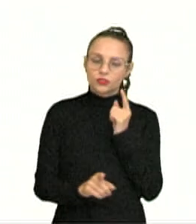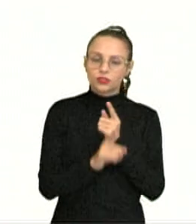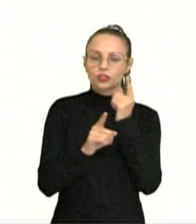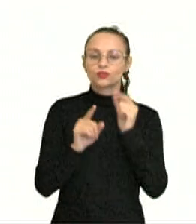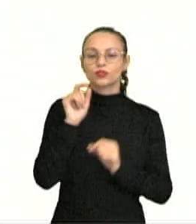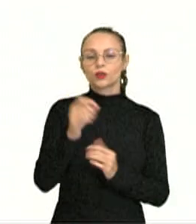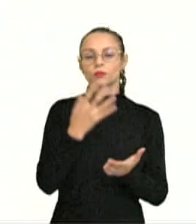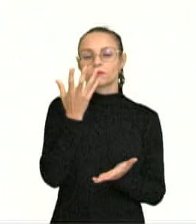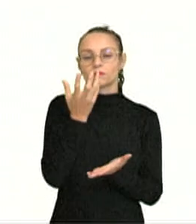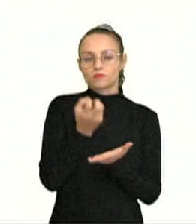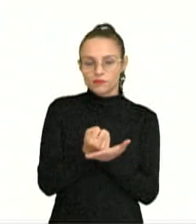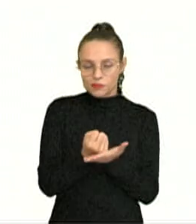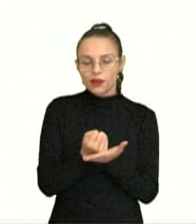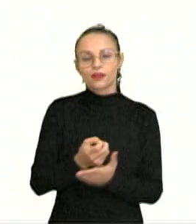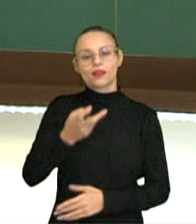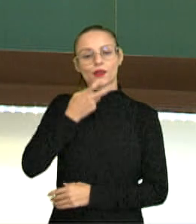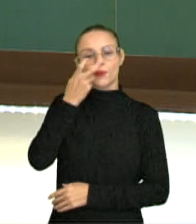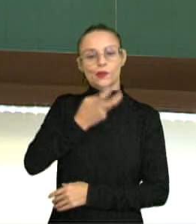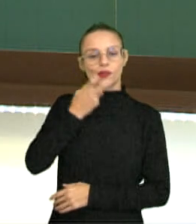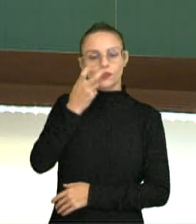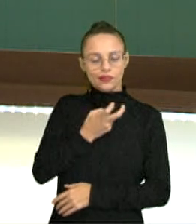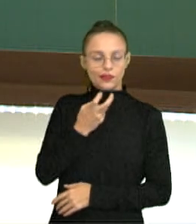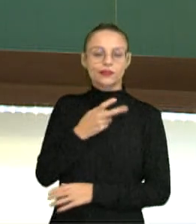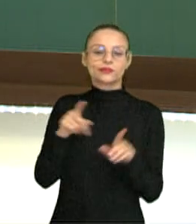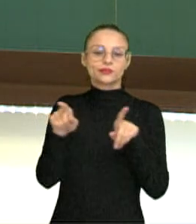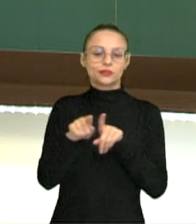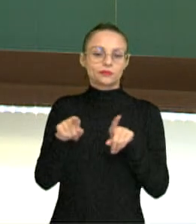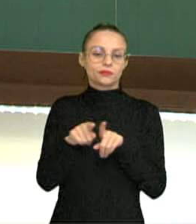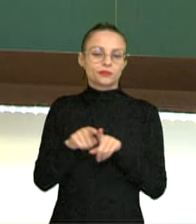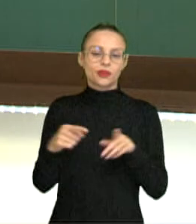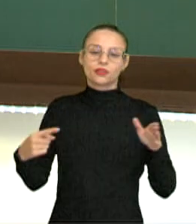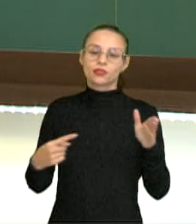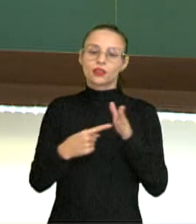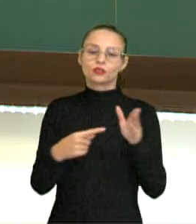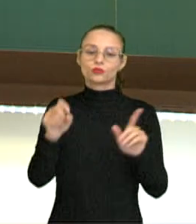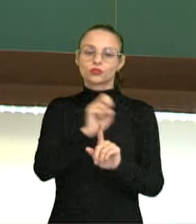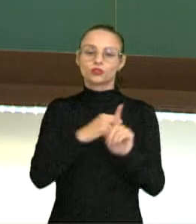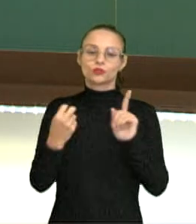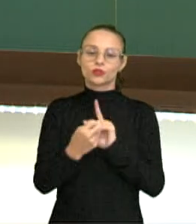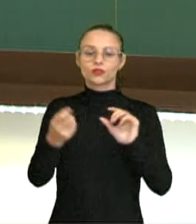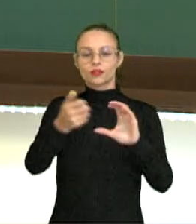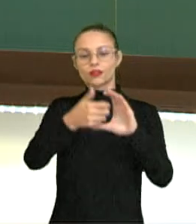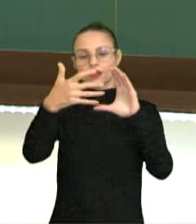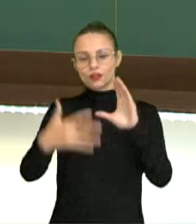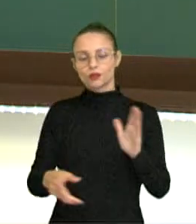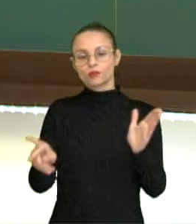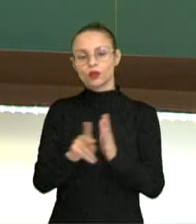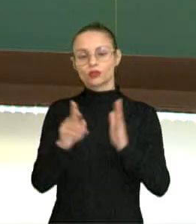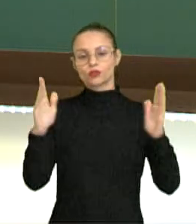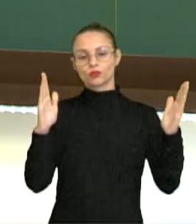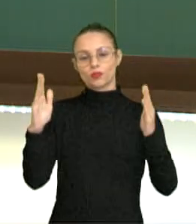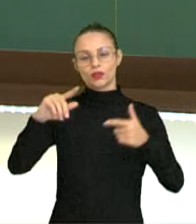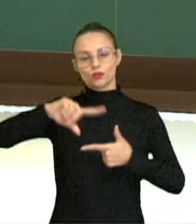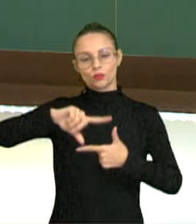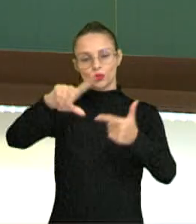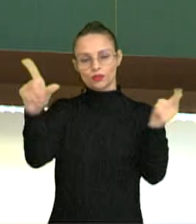as marcas de oralidade no texto e a denúncia social, característica do período